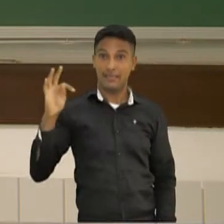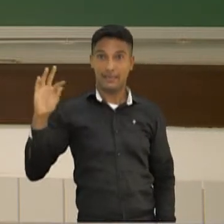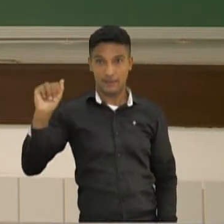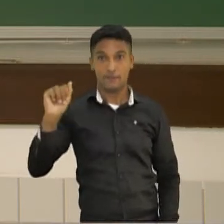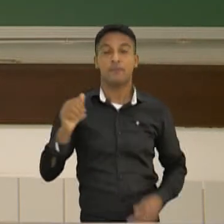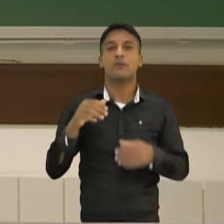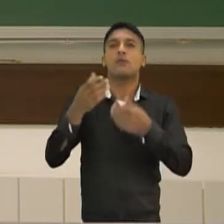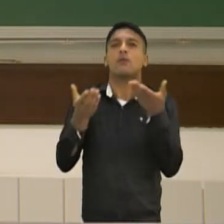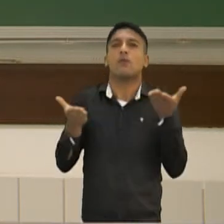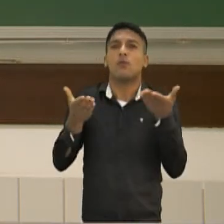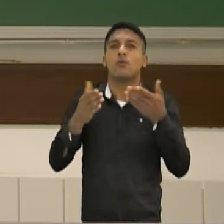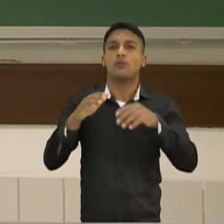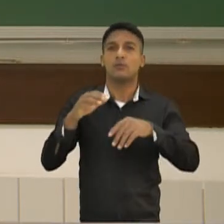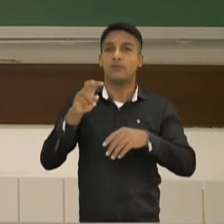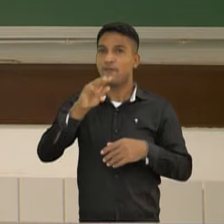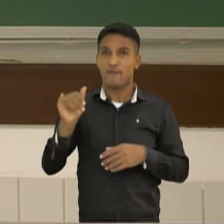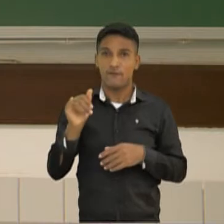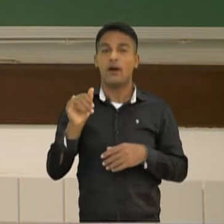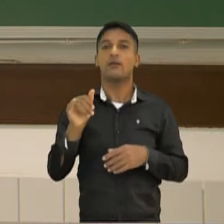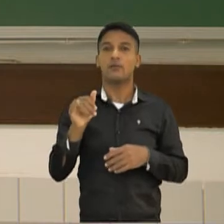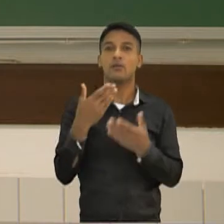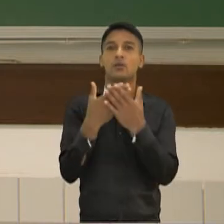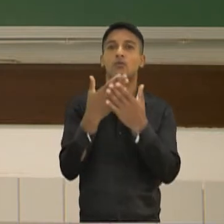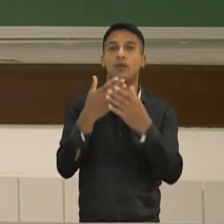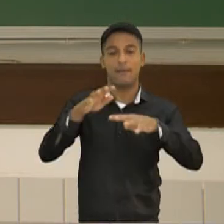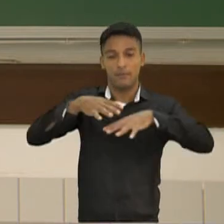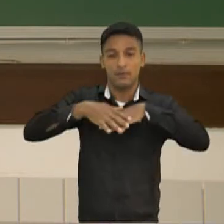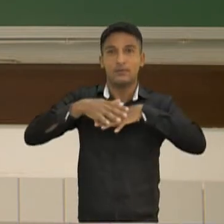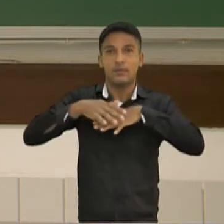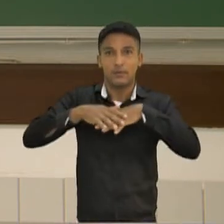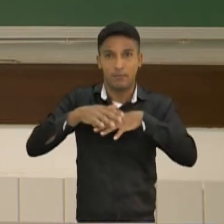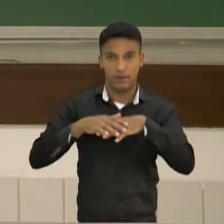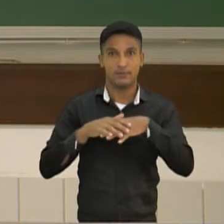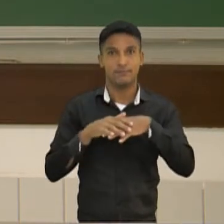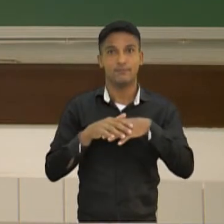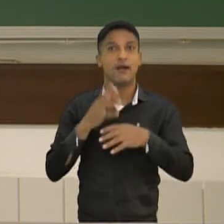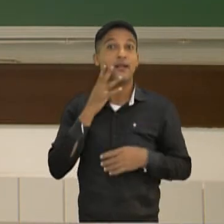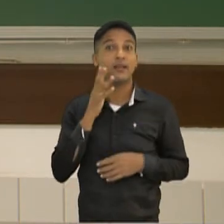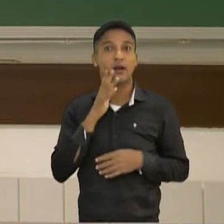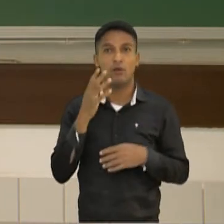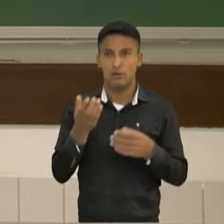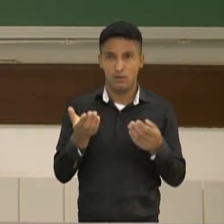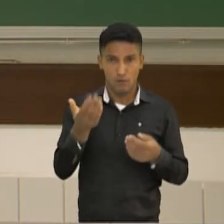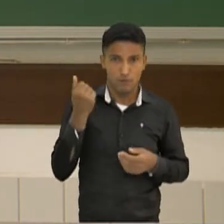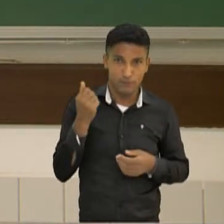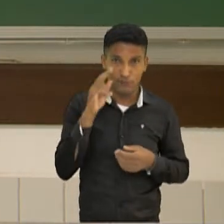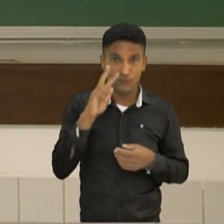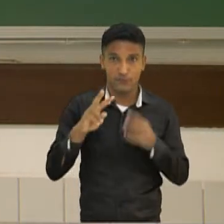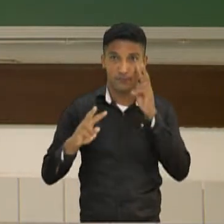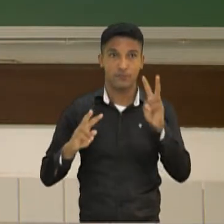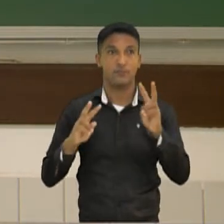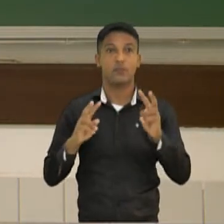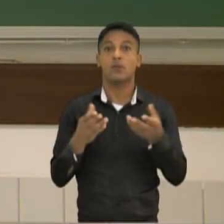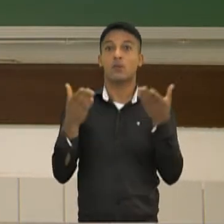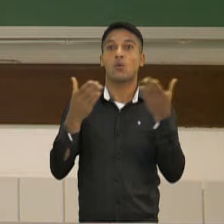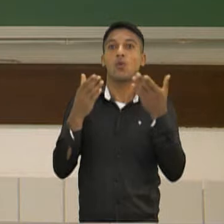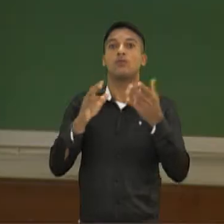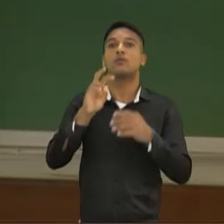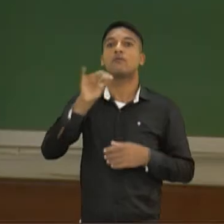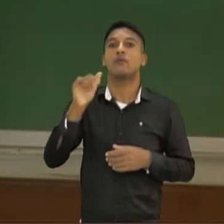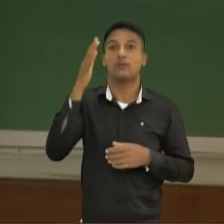sobre essa disciplina que é bem gostosa, tá bom? Vamos ver o que a gente vai ver na aula de hoje? Muito bem, hoje a gente vai